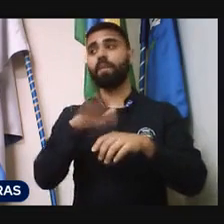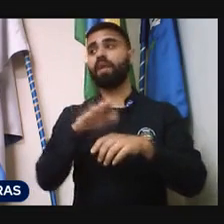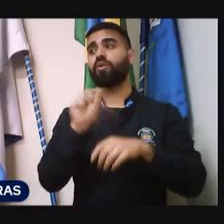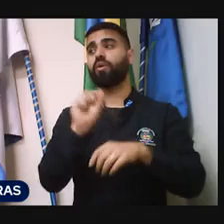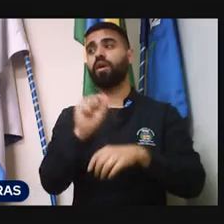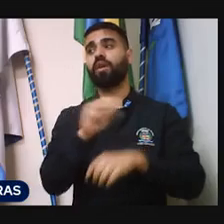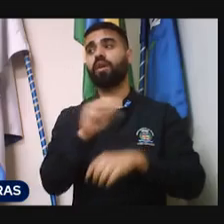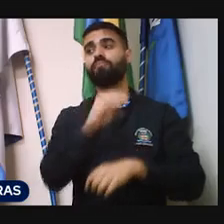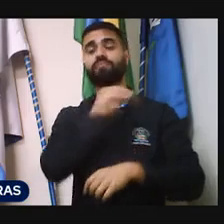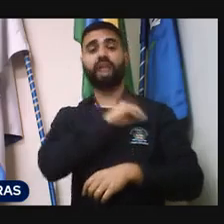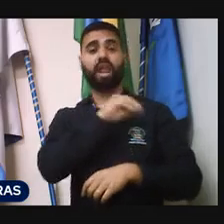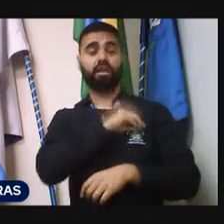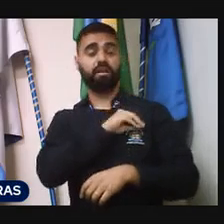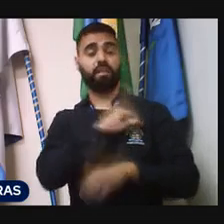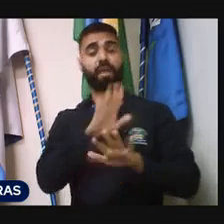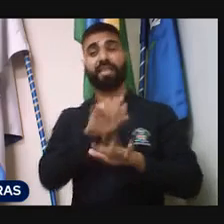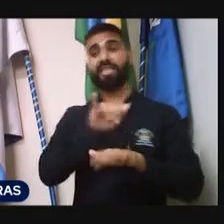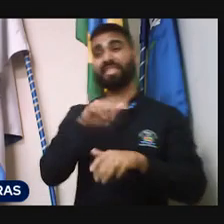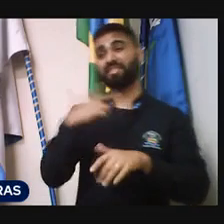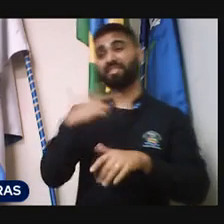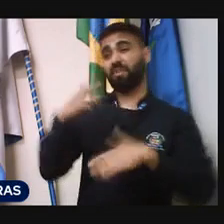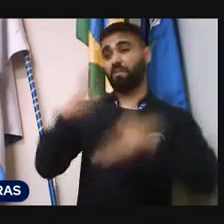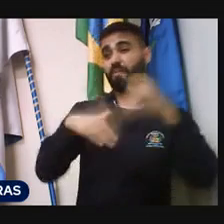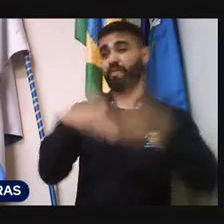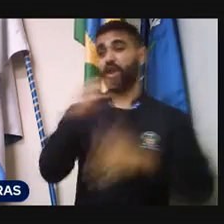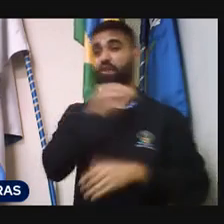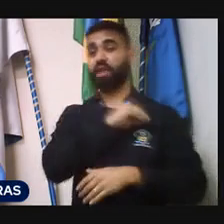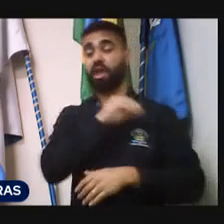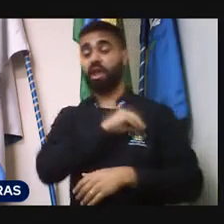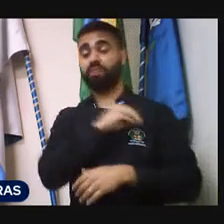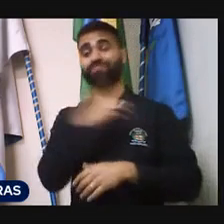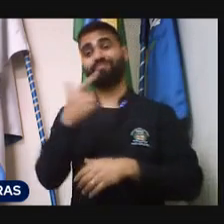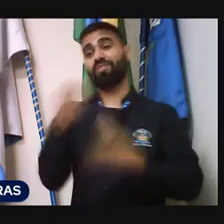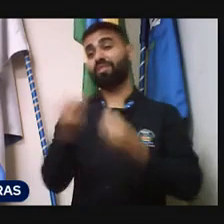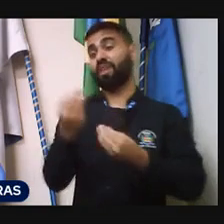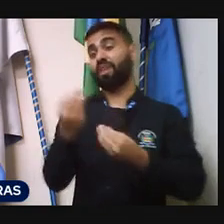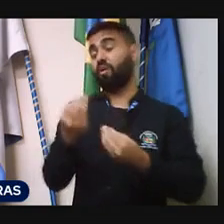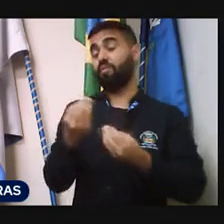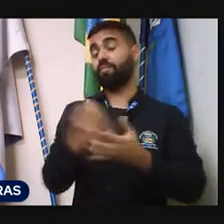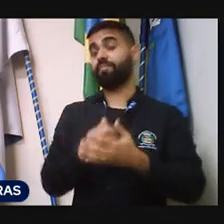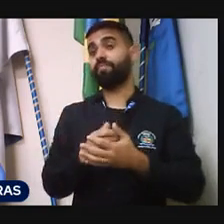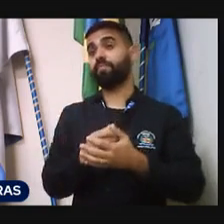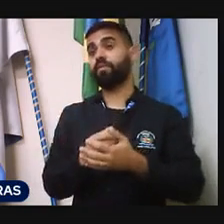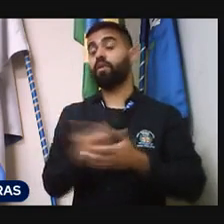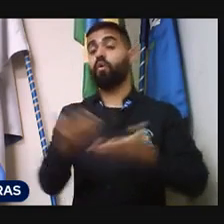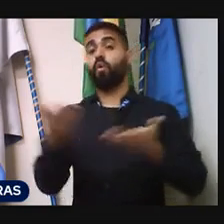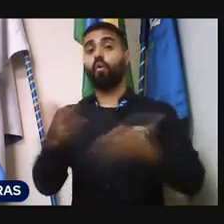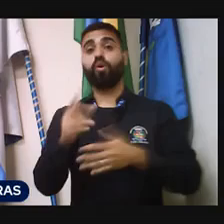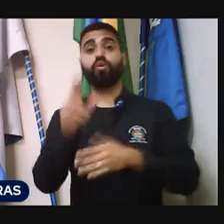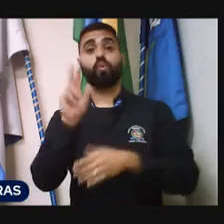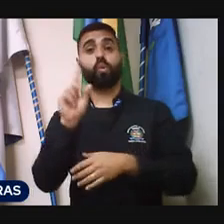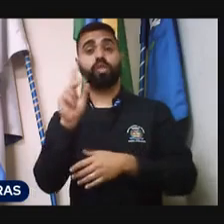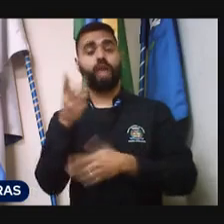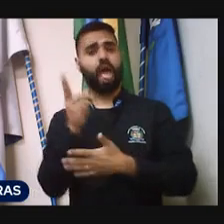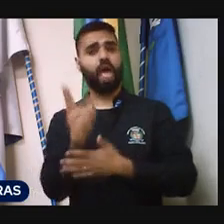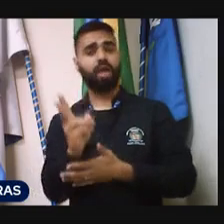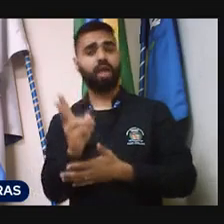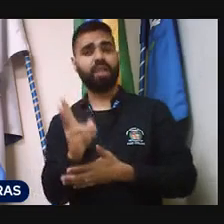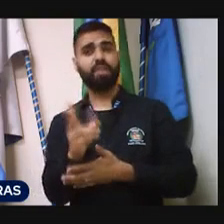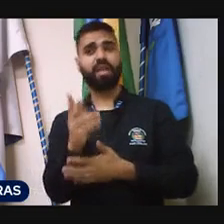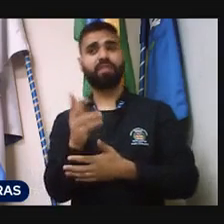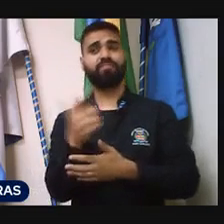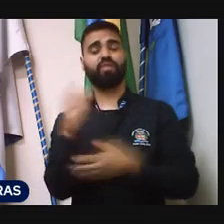funcionar a gente não trabalho então hoje a terra fixa do hospital ela ainda não cobre os gastos do